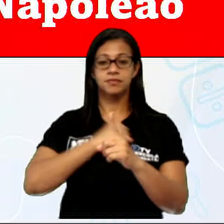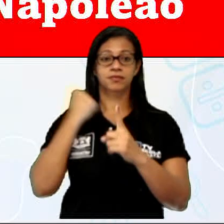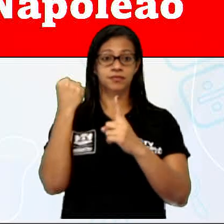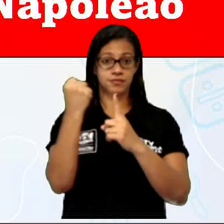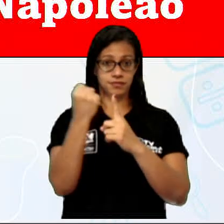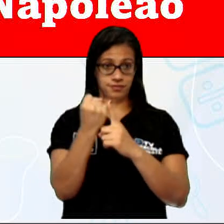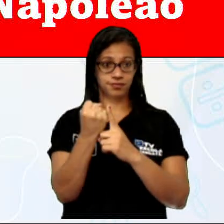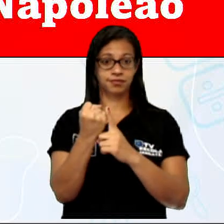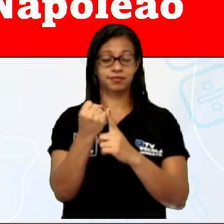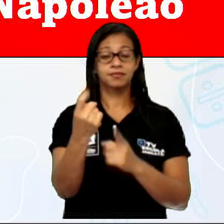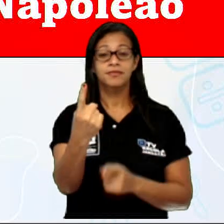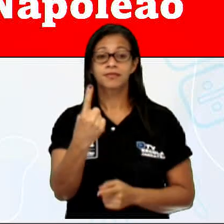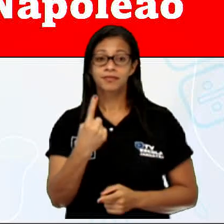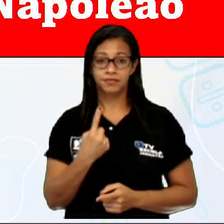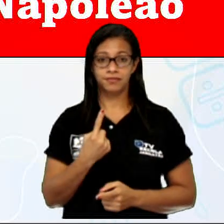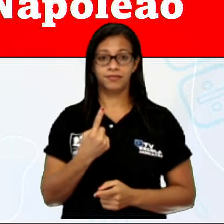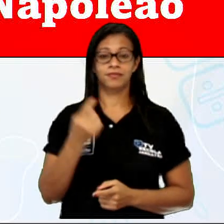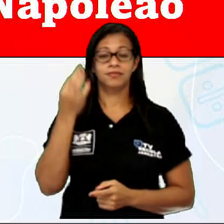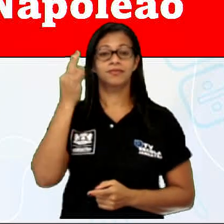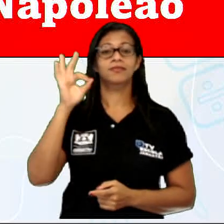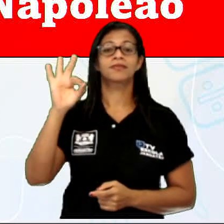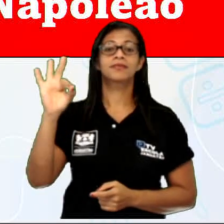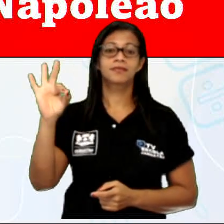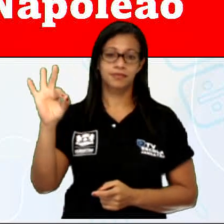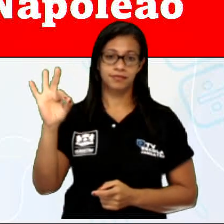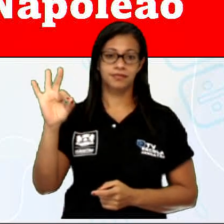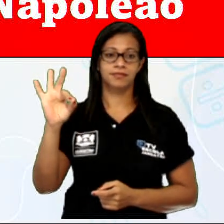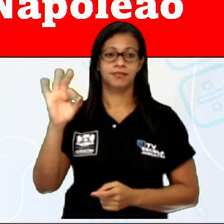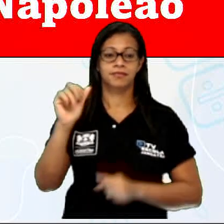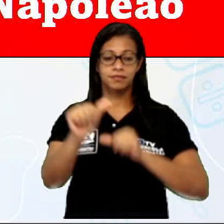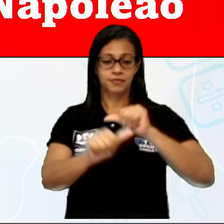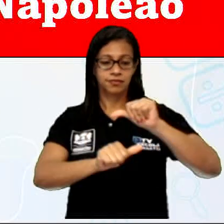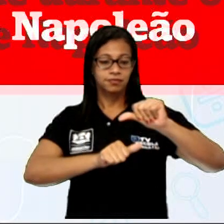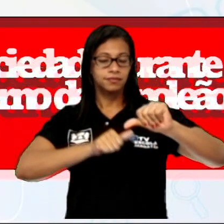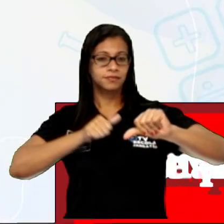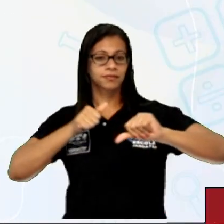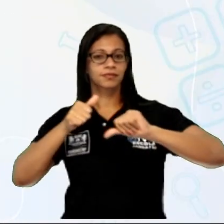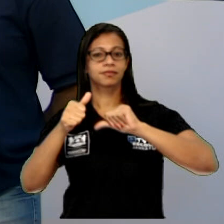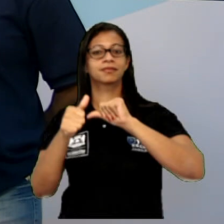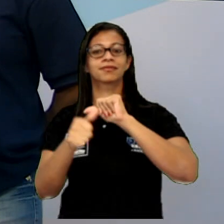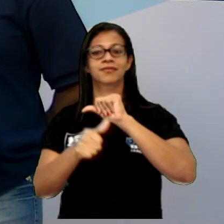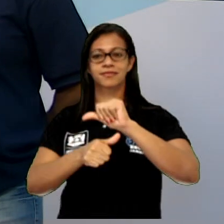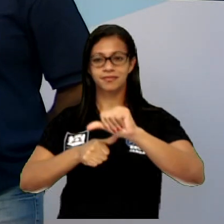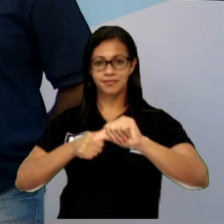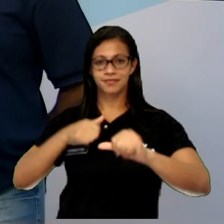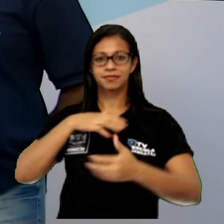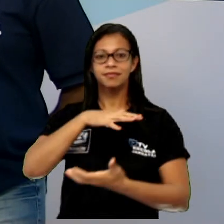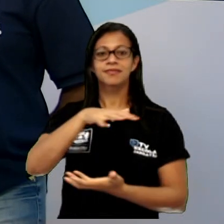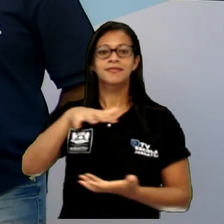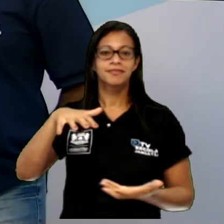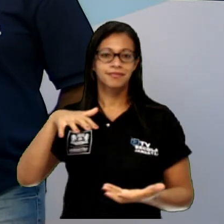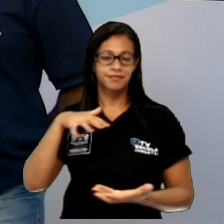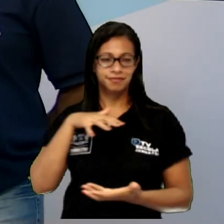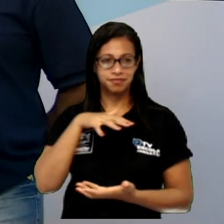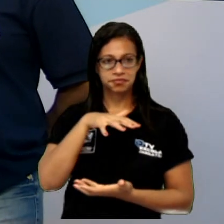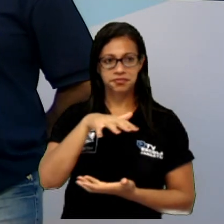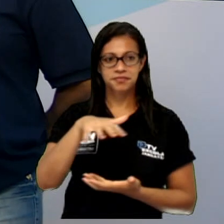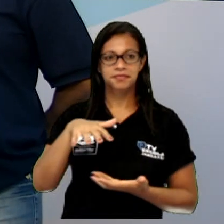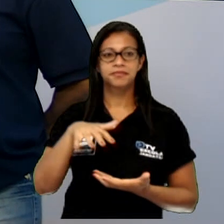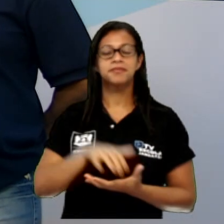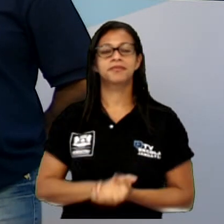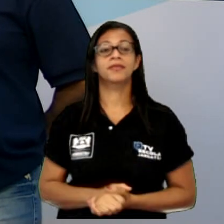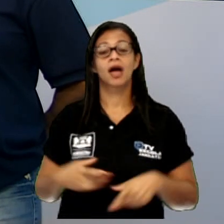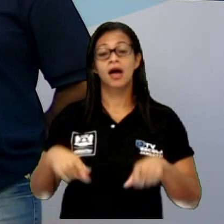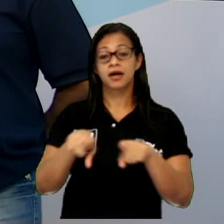Francesa, que houve a Revolução Francesa e ela se modificou, não é isso? Estão lembrados? E também